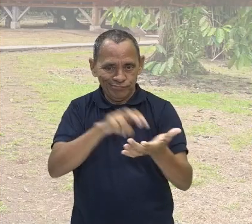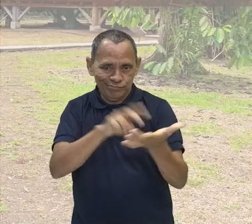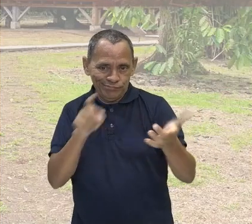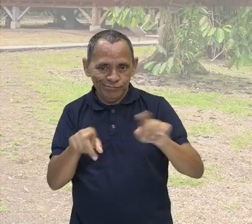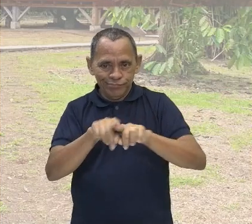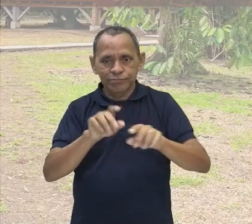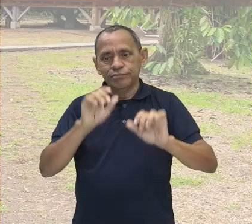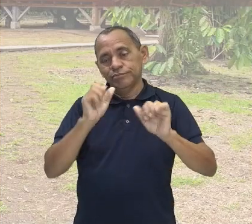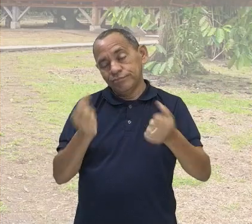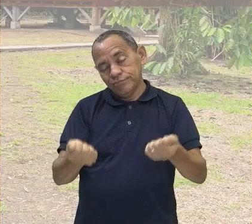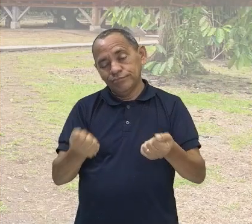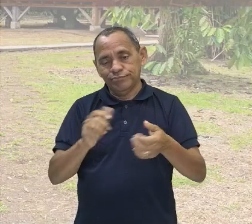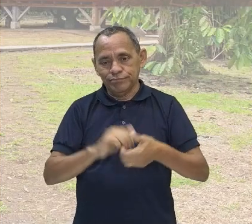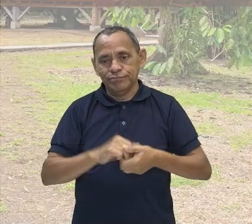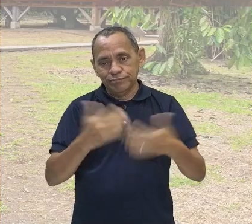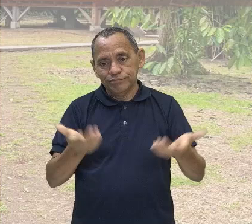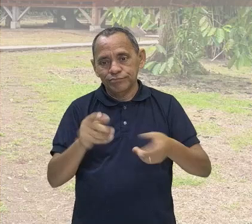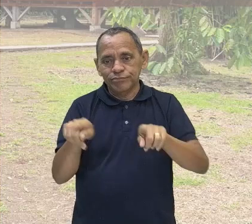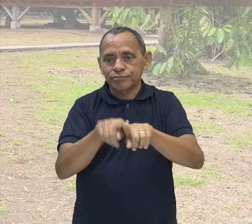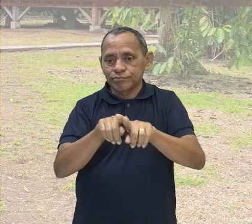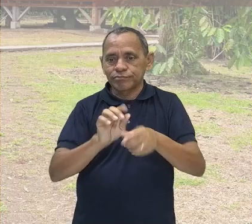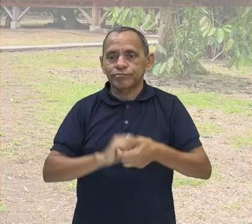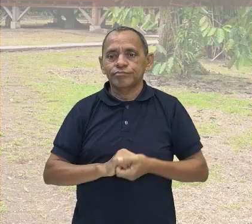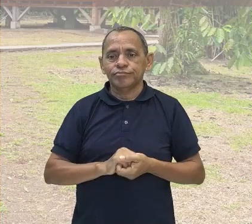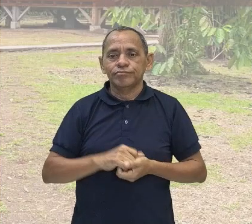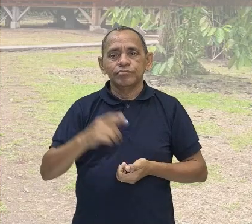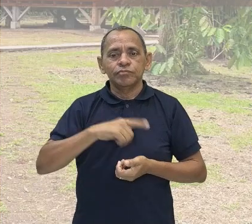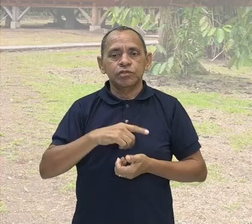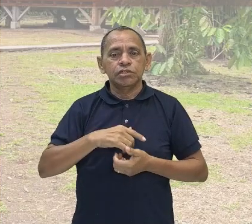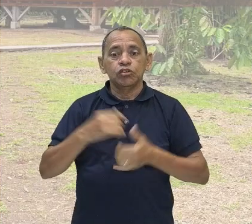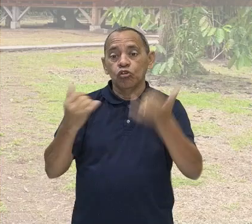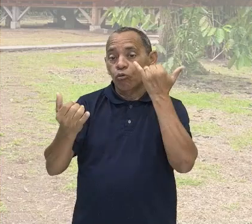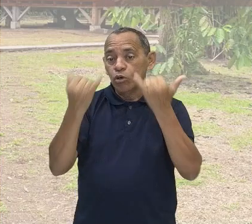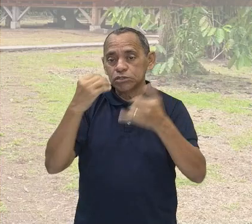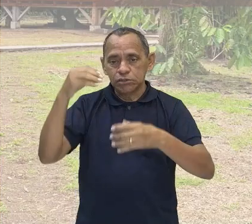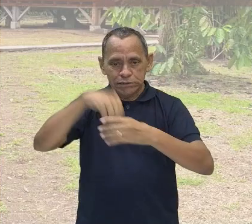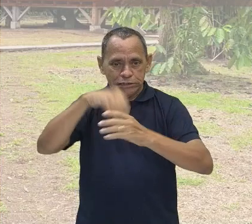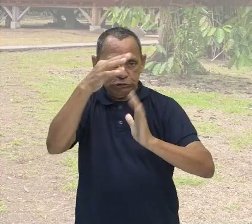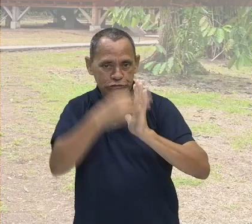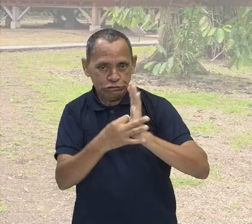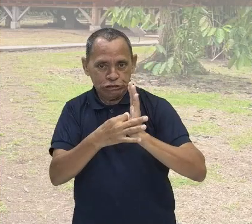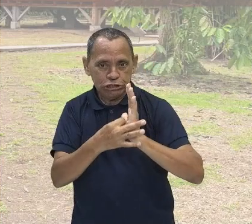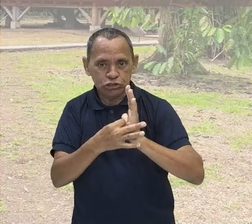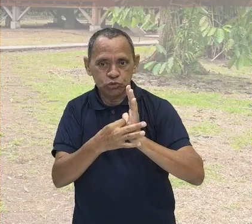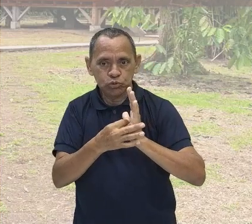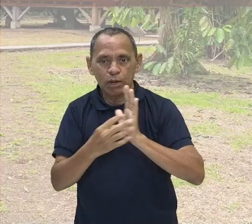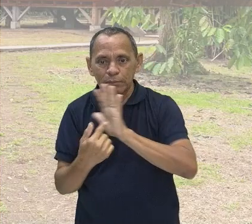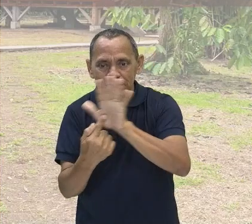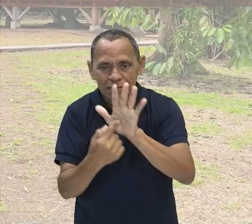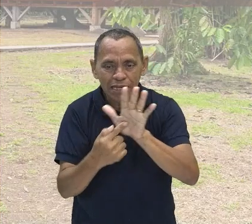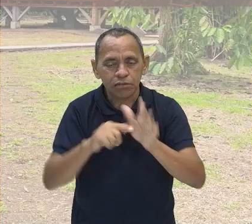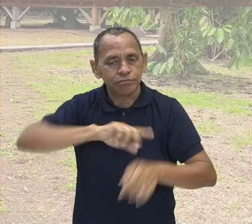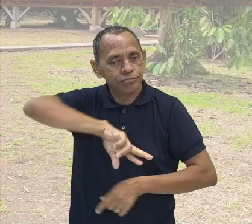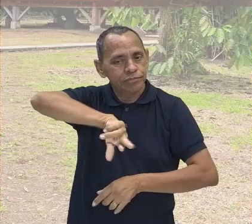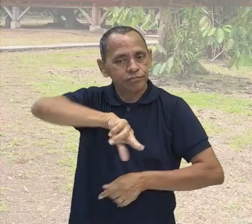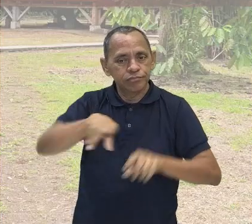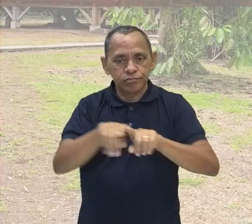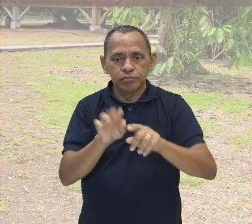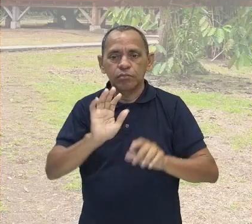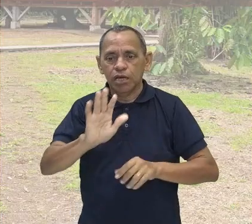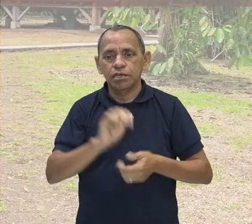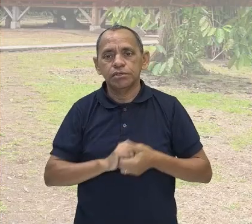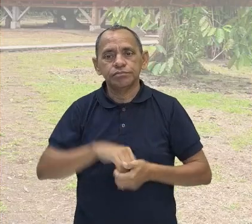acordou cedo também. Então, são informações que não estão textualmente expressas, mas que eu posso supor, eu posso